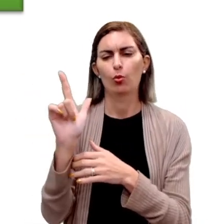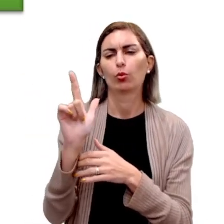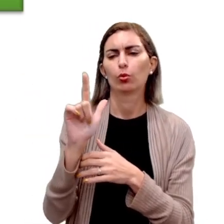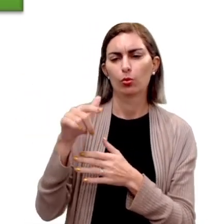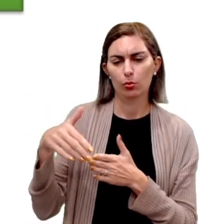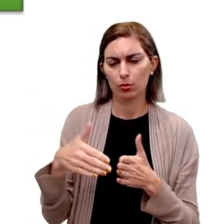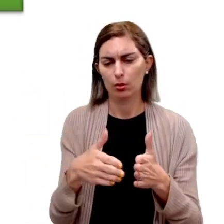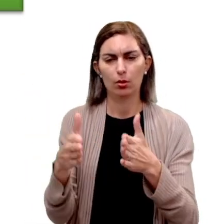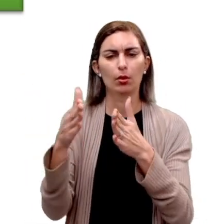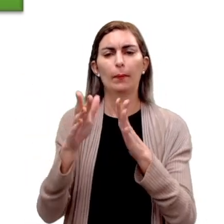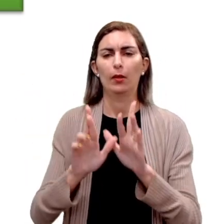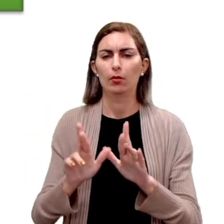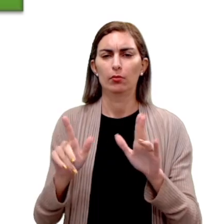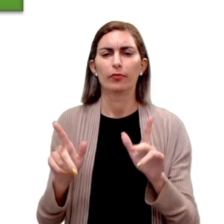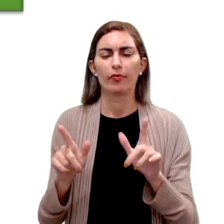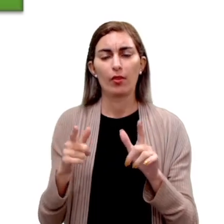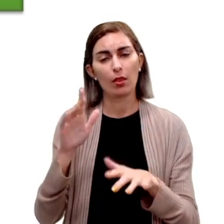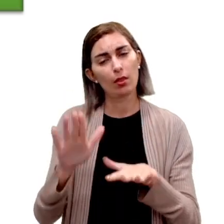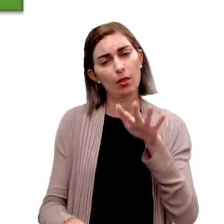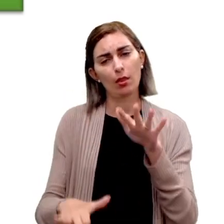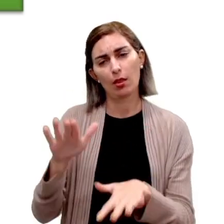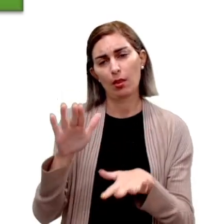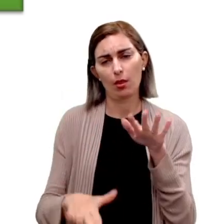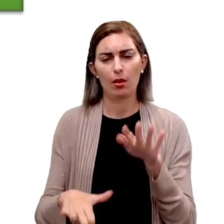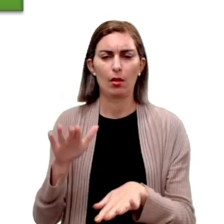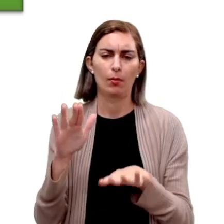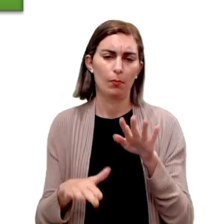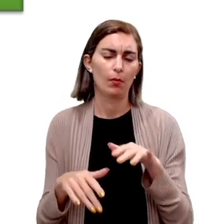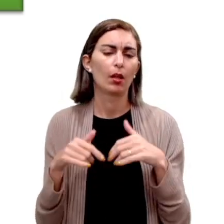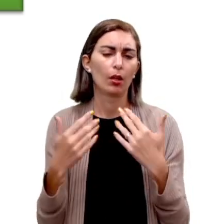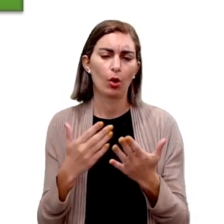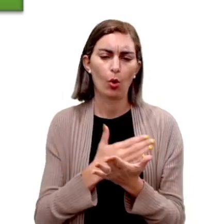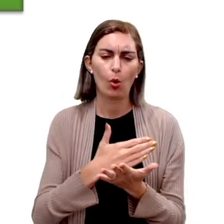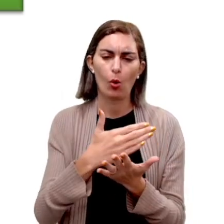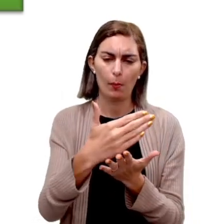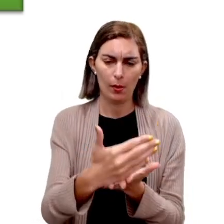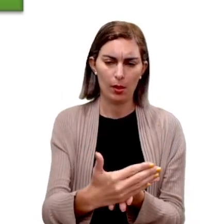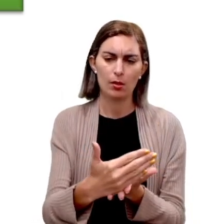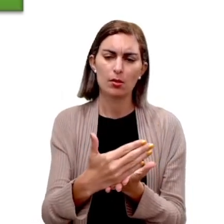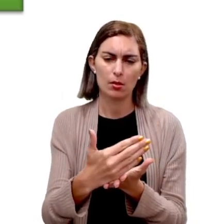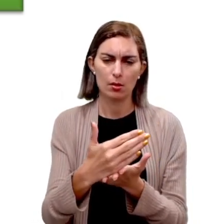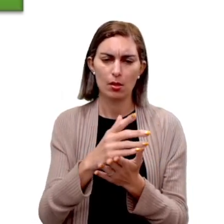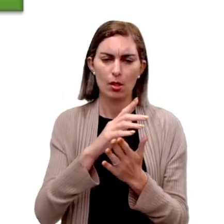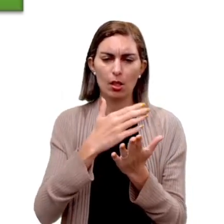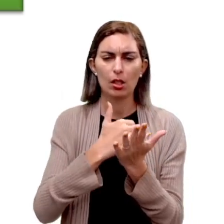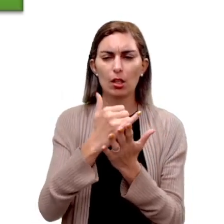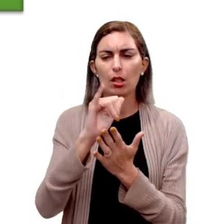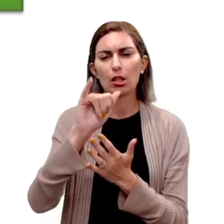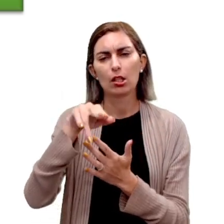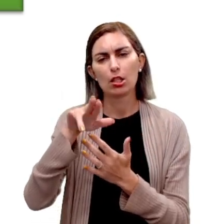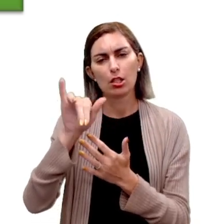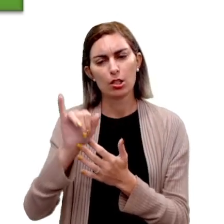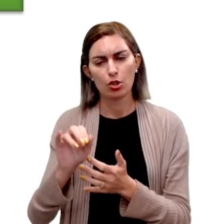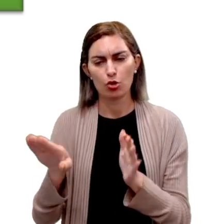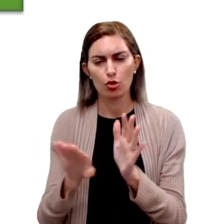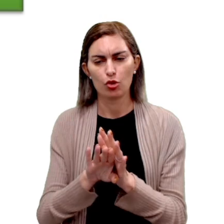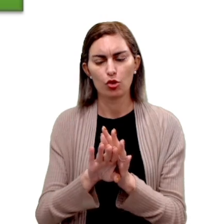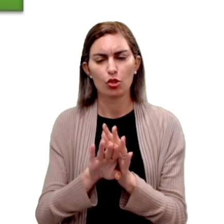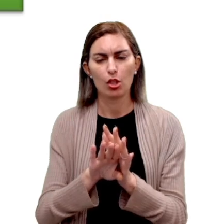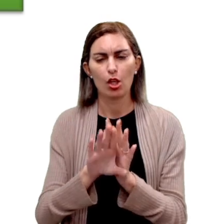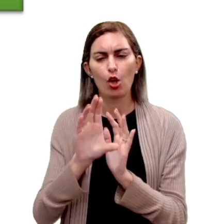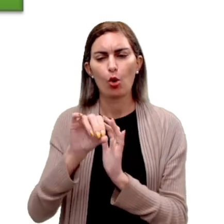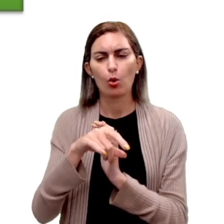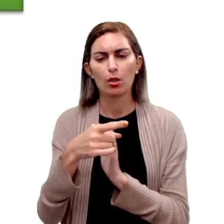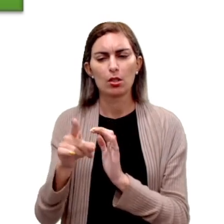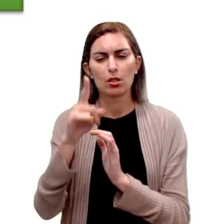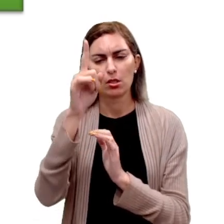outro caminho, dependendo da condição. Então ele começa ali no símbolo de início, chega até a condição.